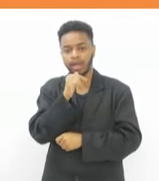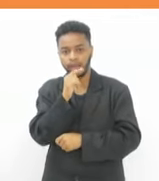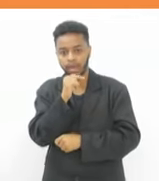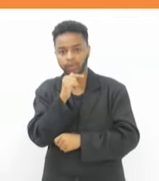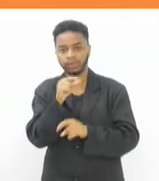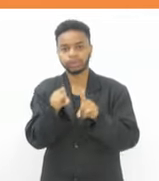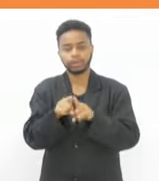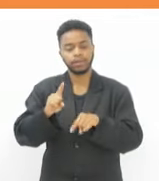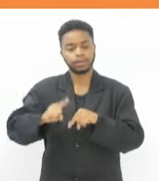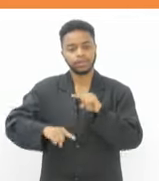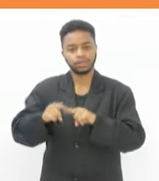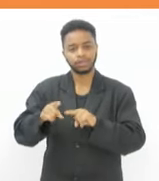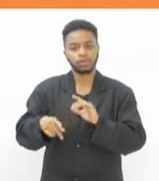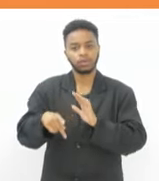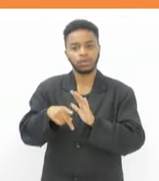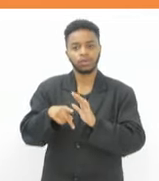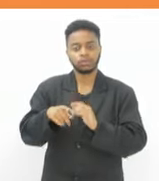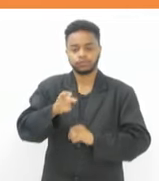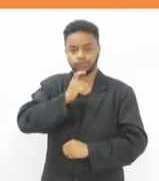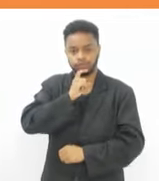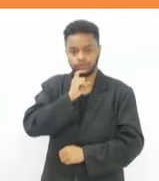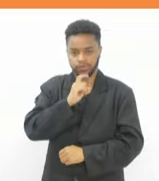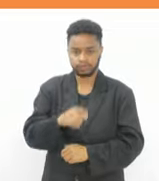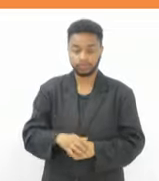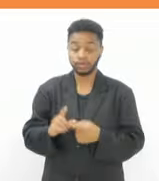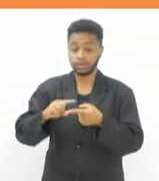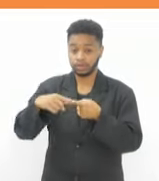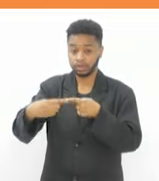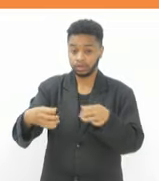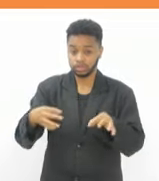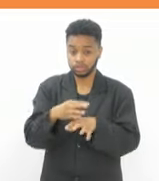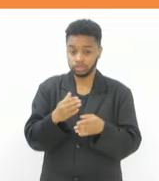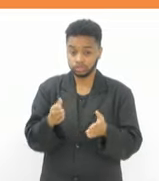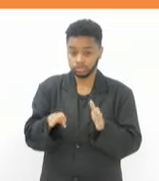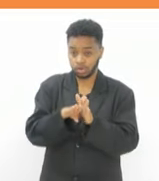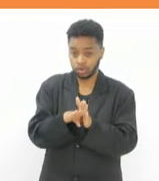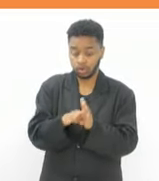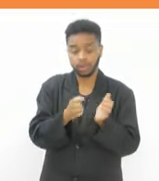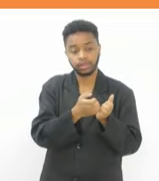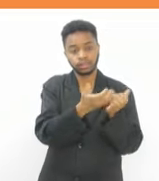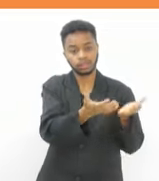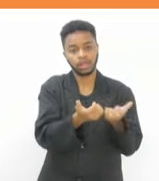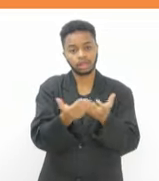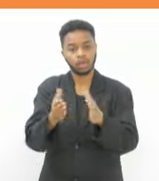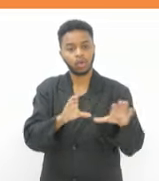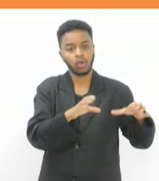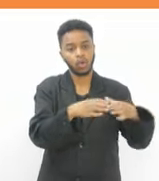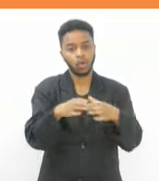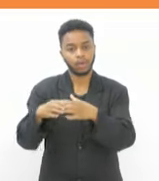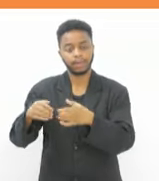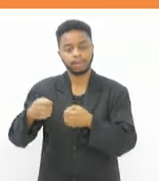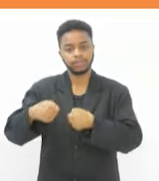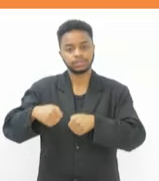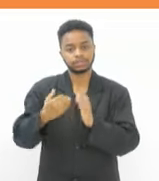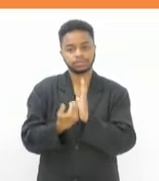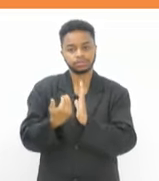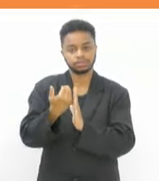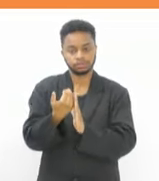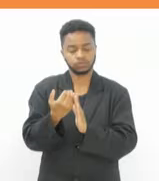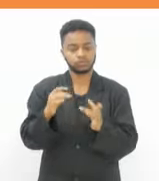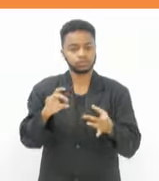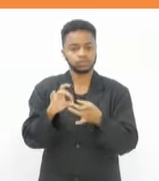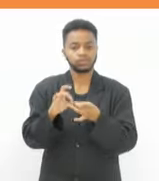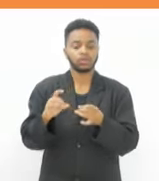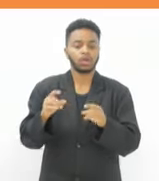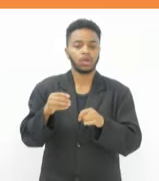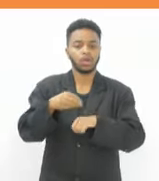e produtos resfriados. Após a chegada, os donativos serão distribuídos às comunidades mais necessitadas, de acordo com as orientações